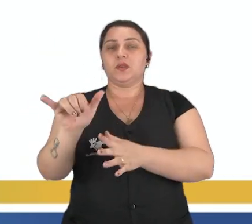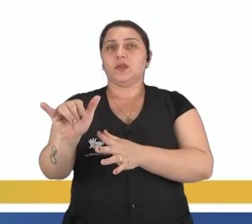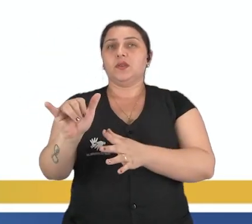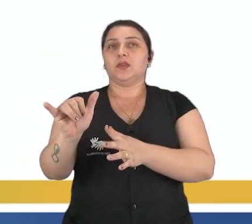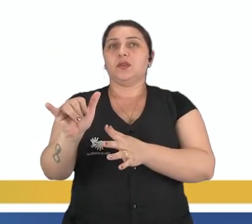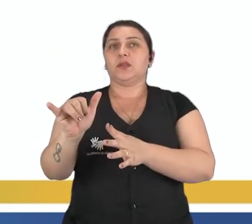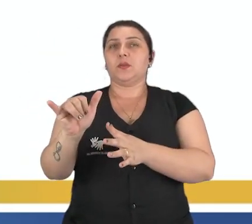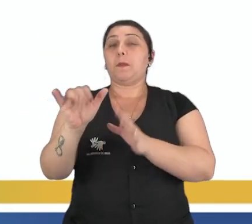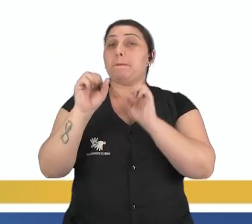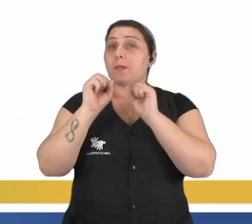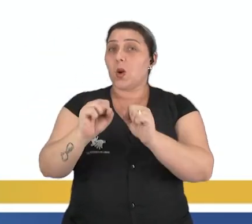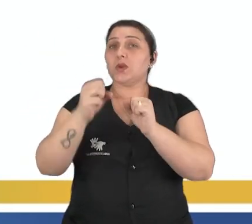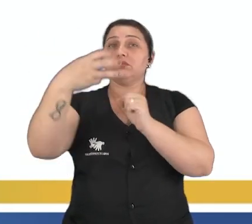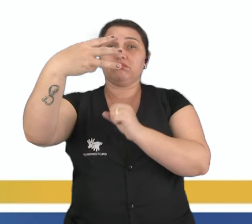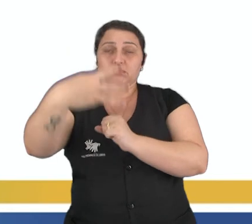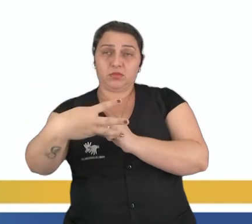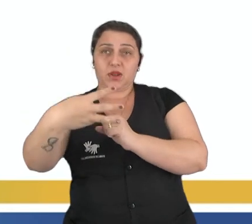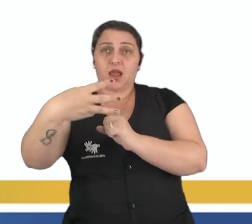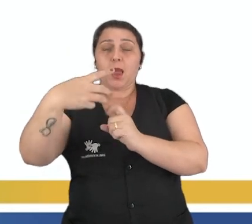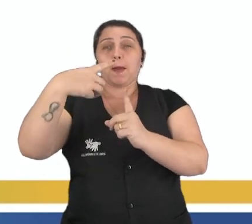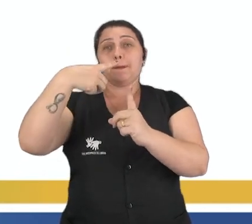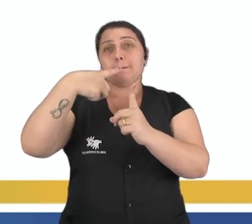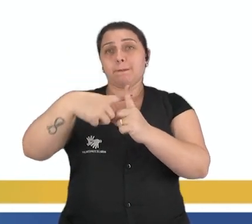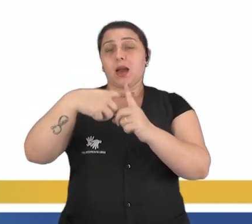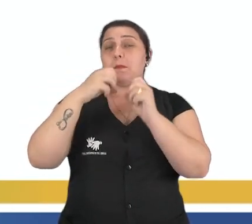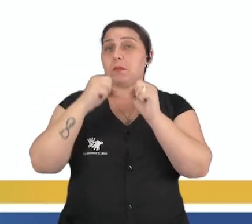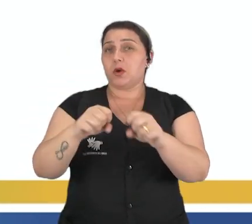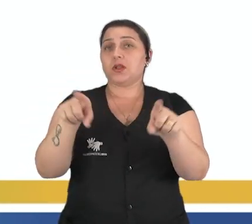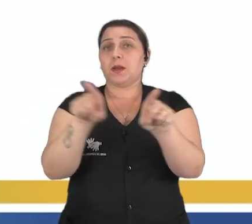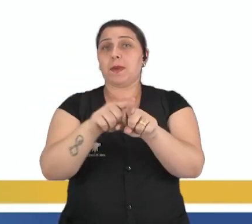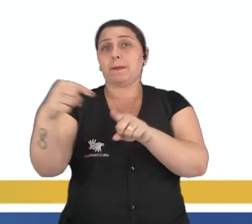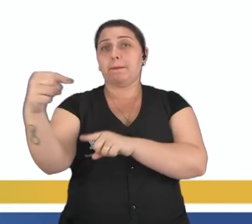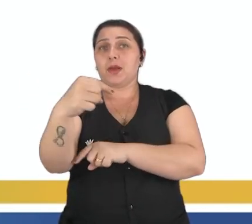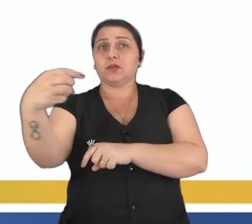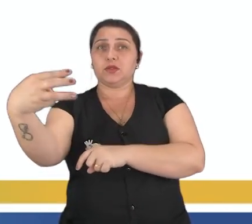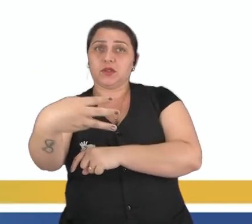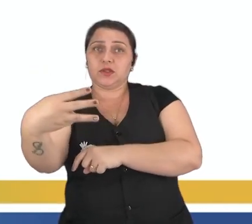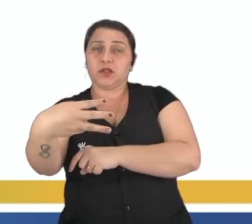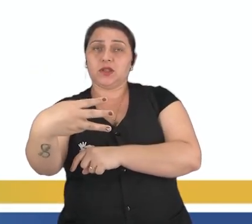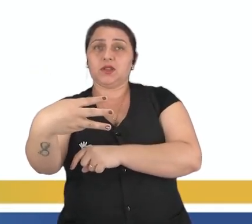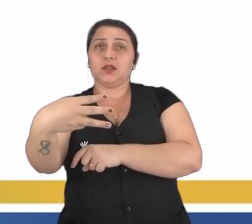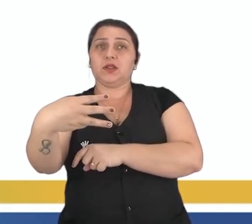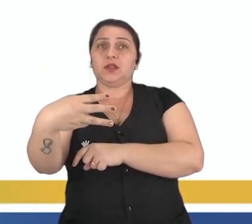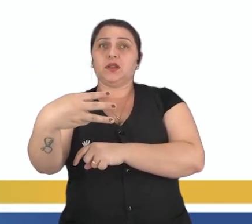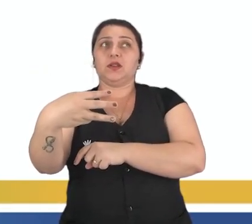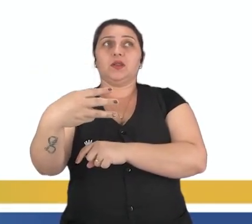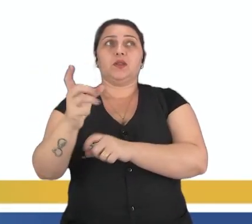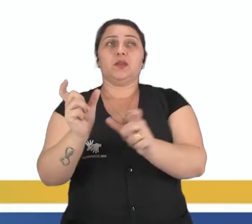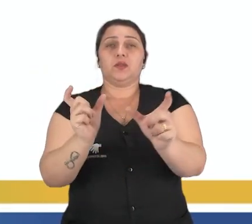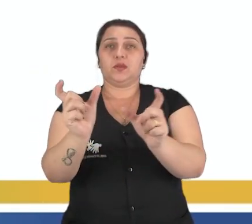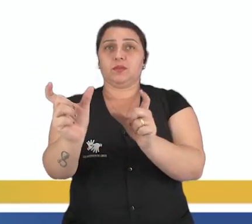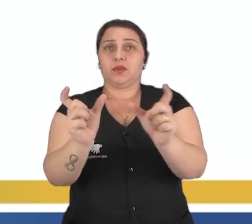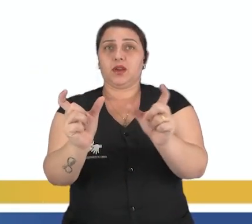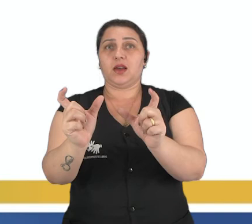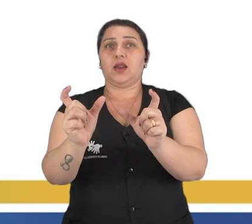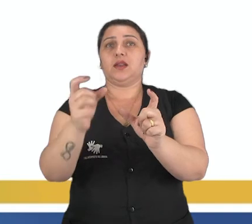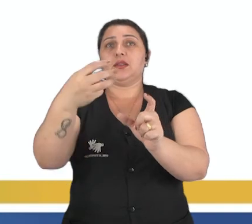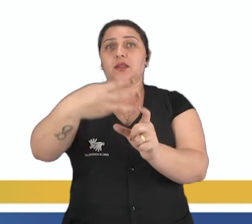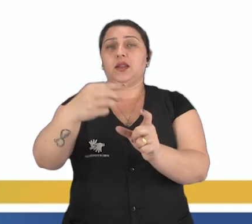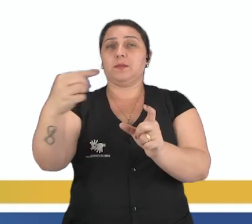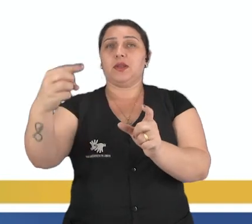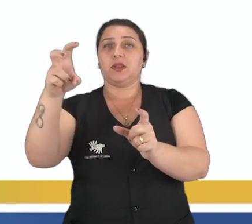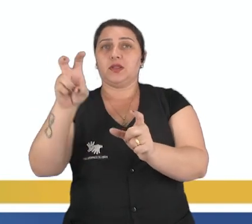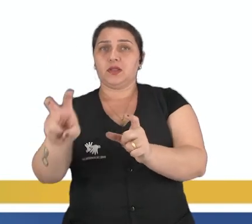5, o x pode ser 3, mas o x também pode ser menos 3. Isso quer dizer que os pares 3 e menos 5